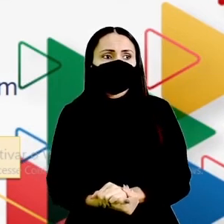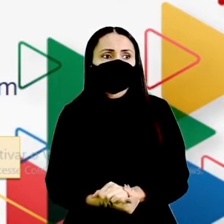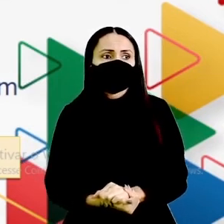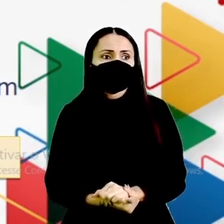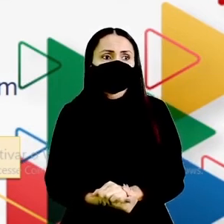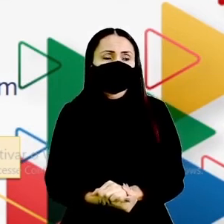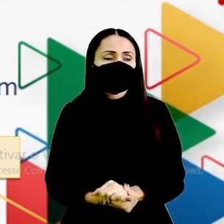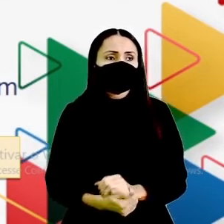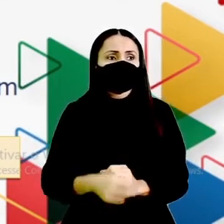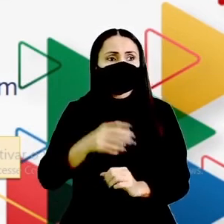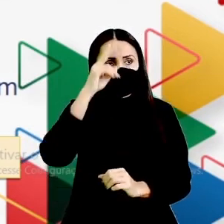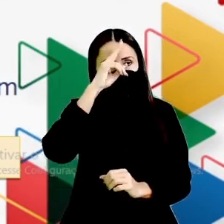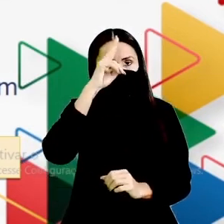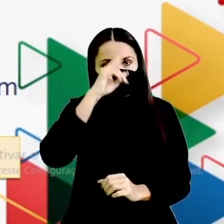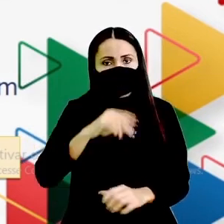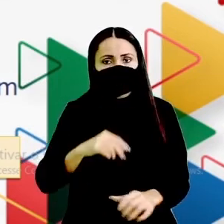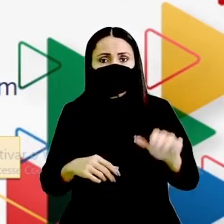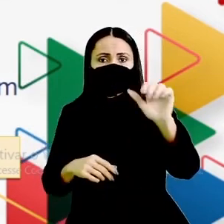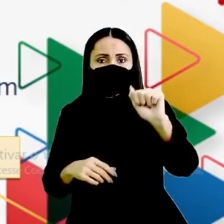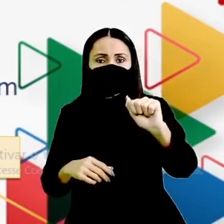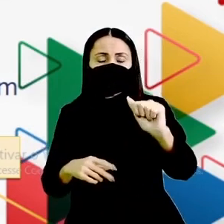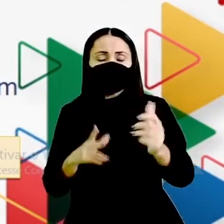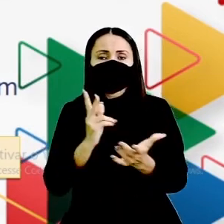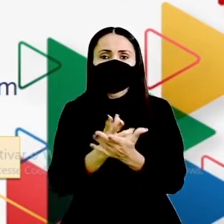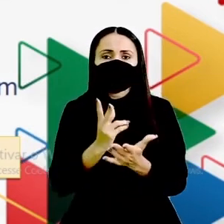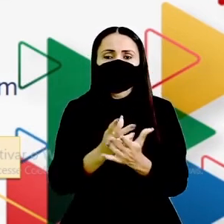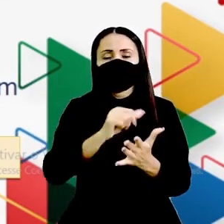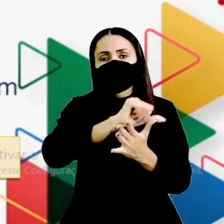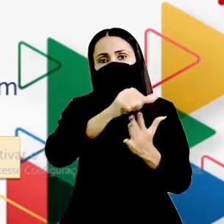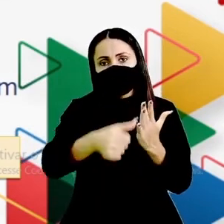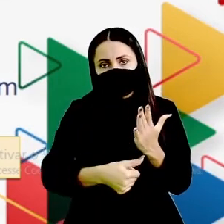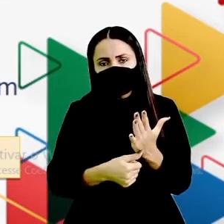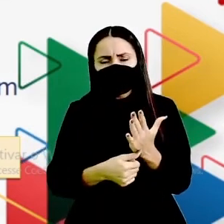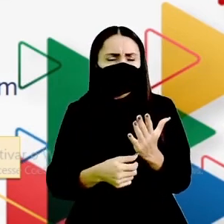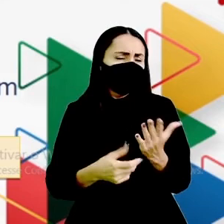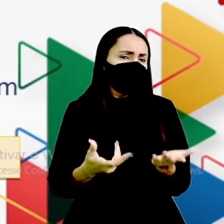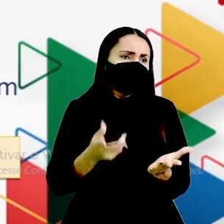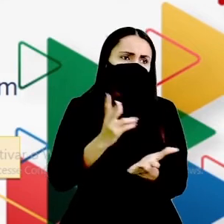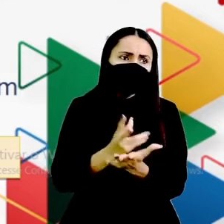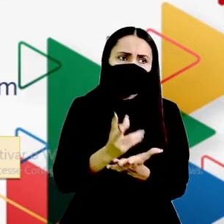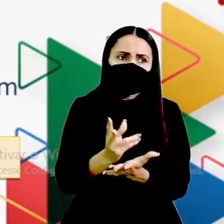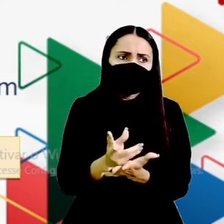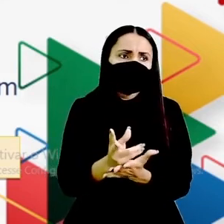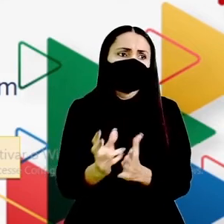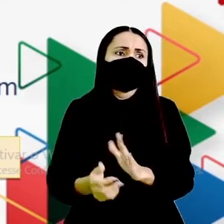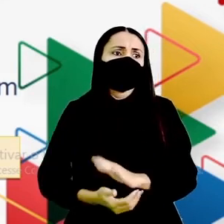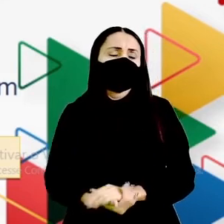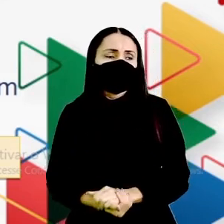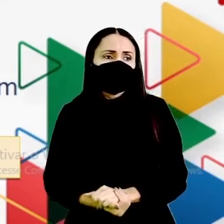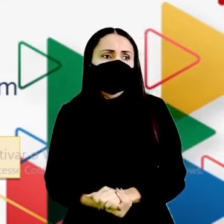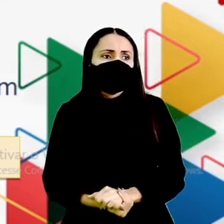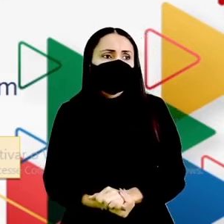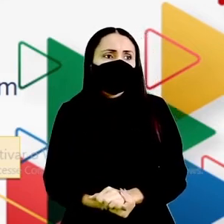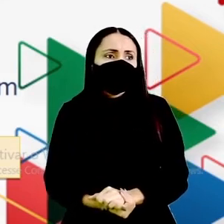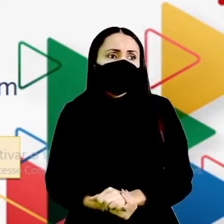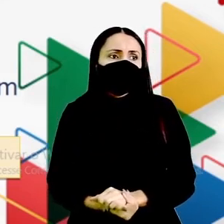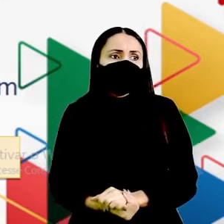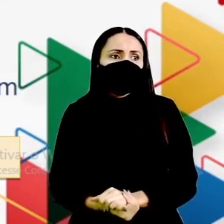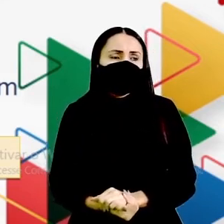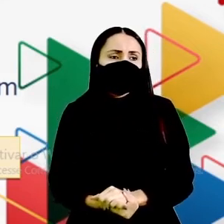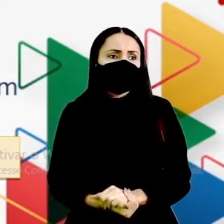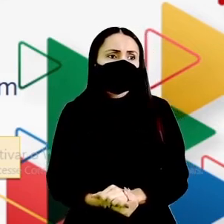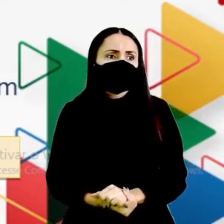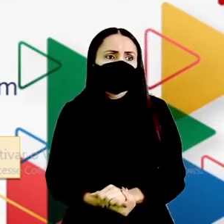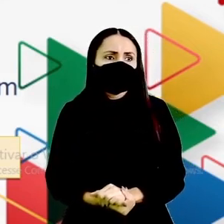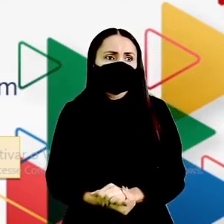vai ser sempre vogal, não se esqueçam disso. Onde houver a Isso. letra A, ele é vogal. É verdade. Então, o O pode ser vogal ou semivogal. Pode caso ali de